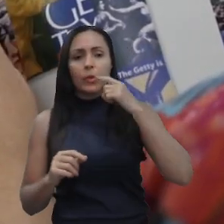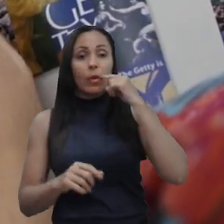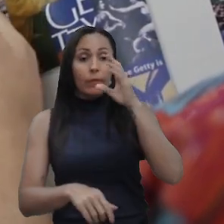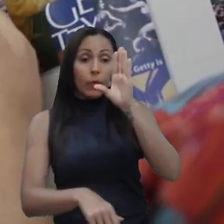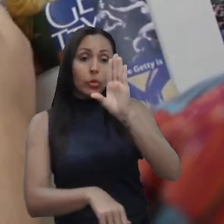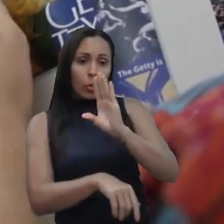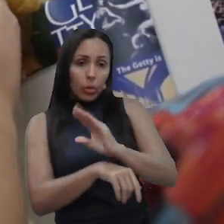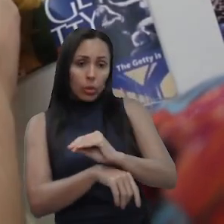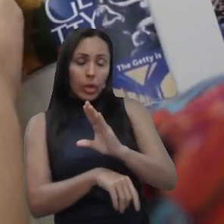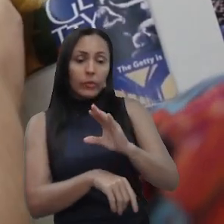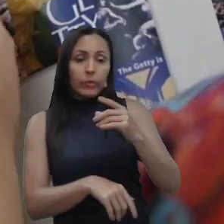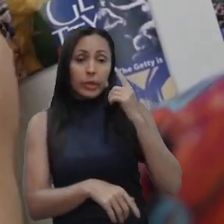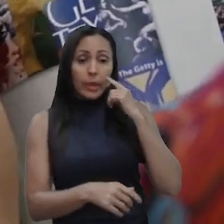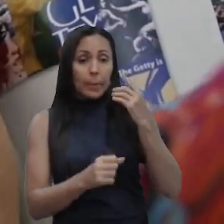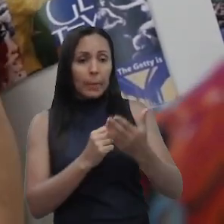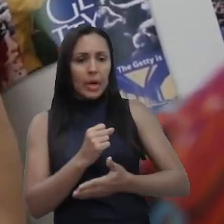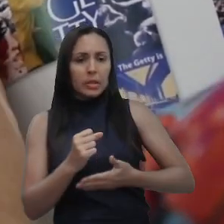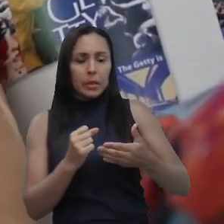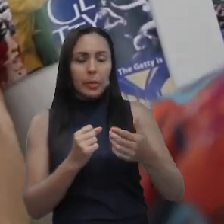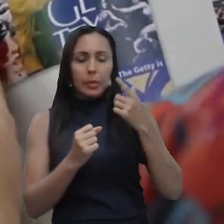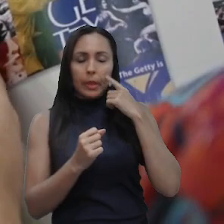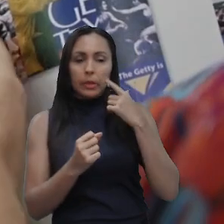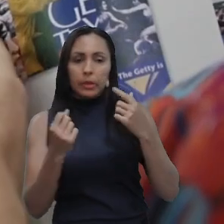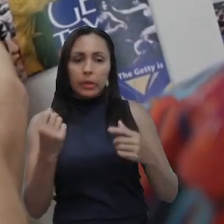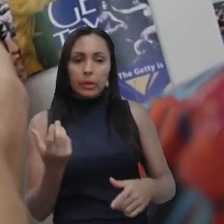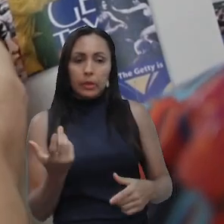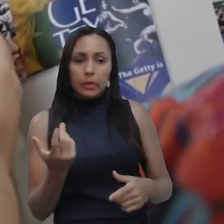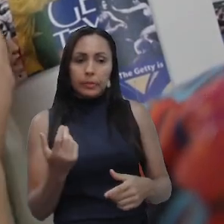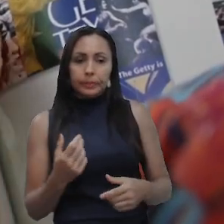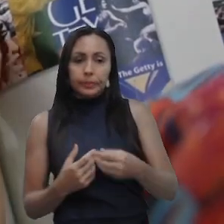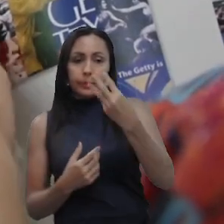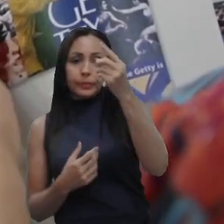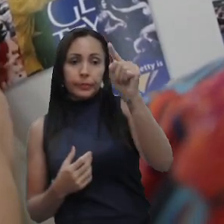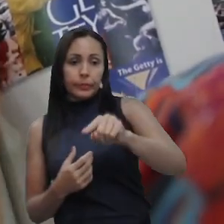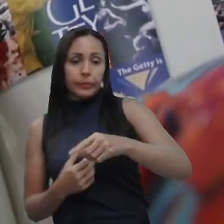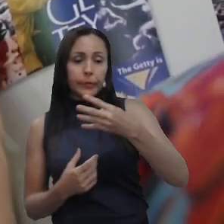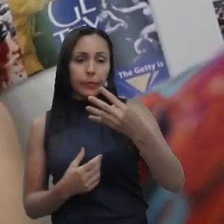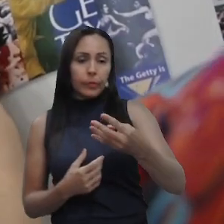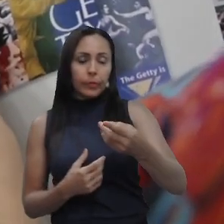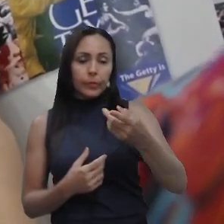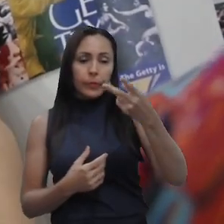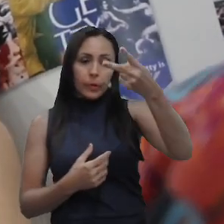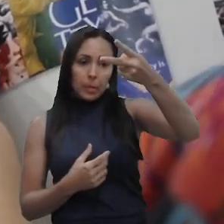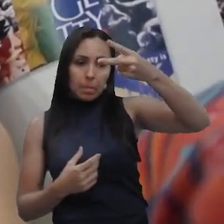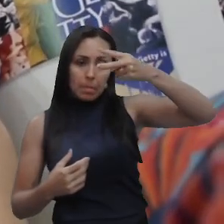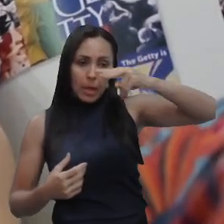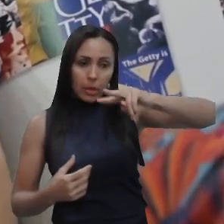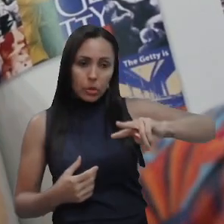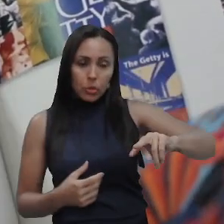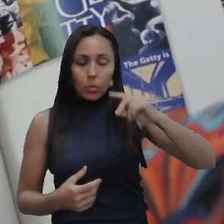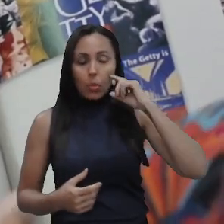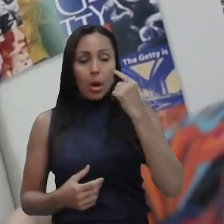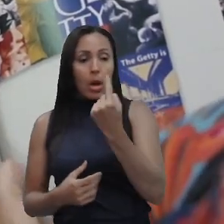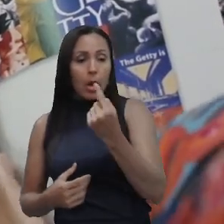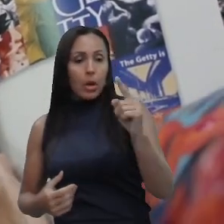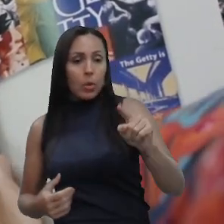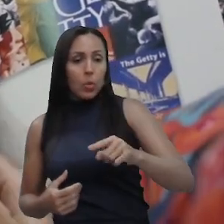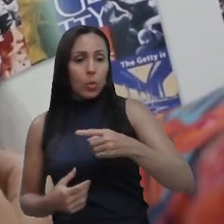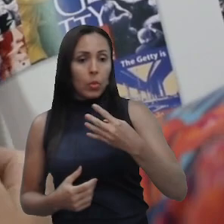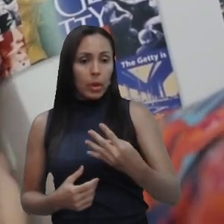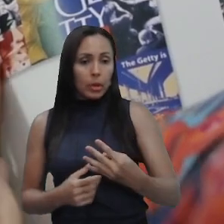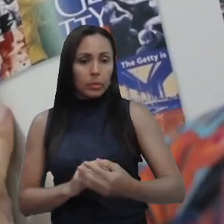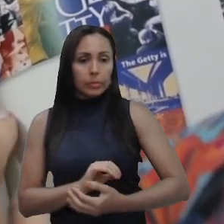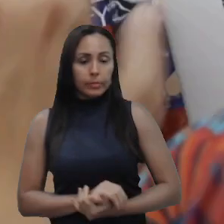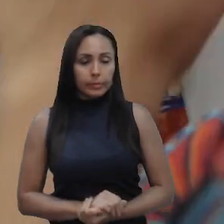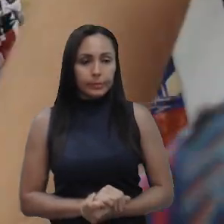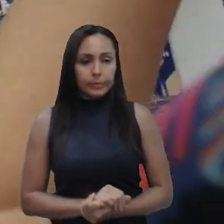tomando basicamente 3/4 do grid e apenas mais uma usando 1/4 do grid. Então, esse grid é um